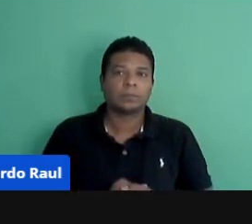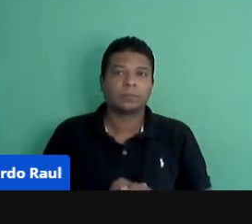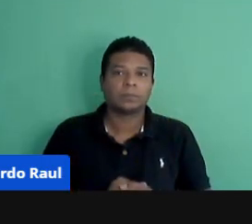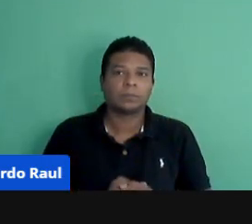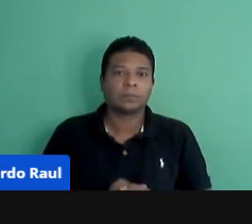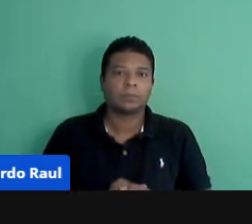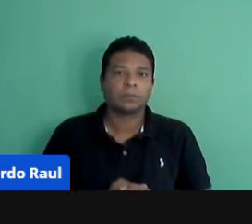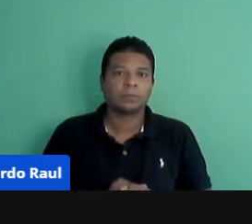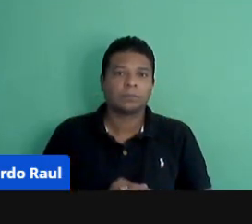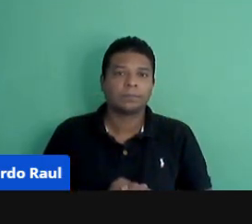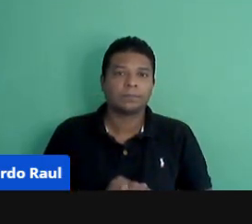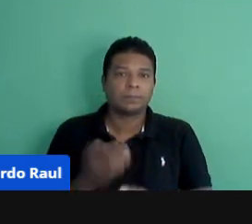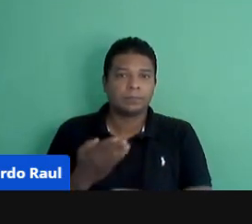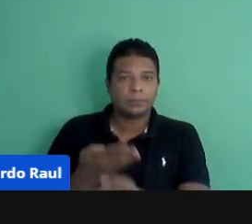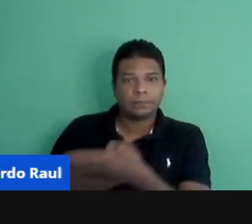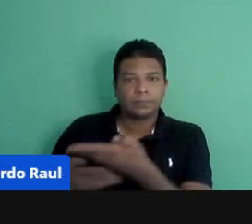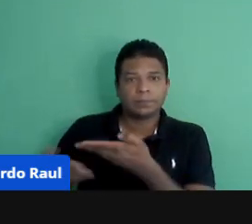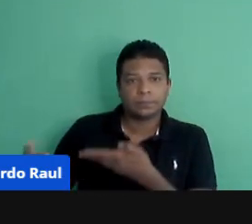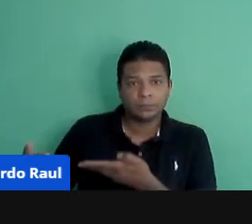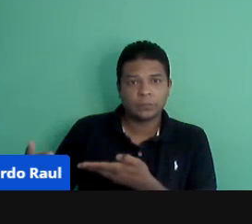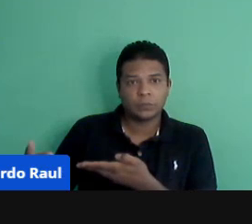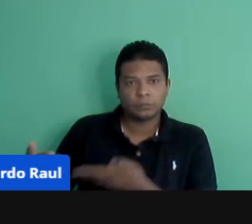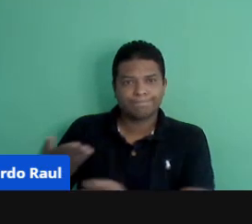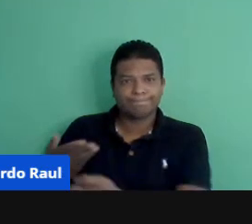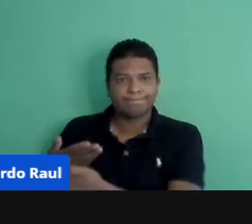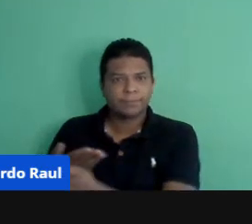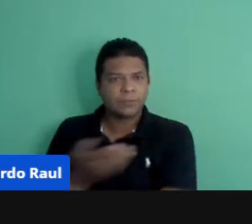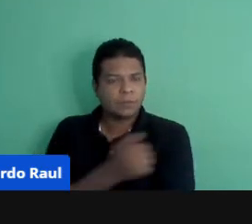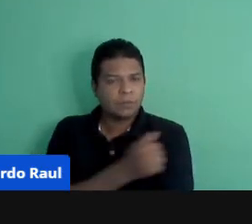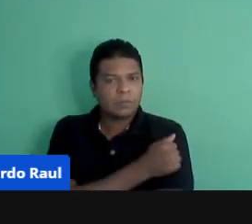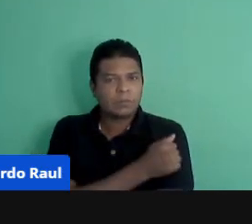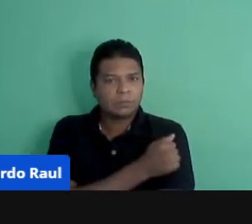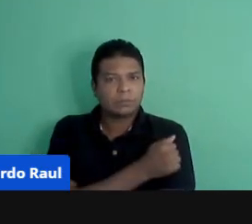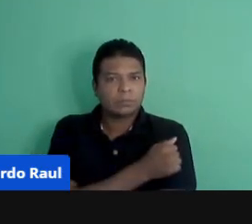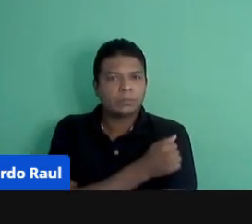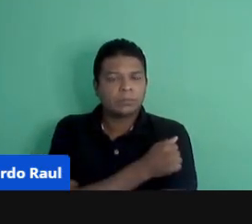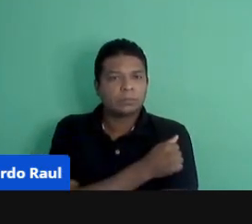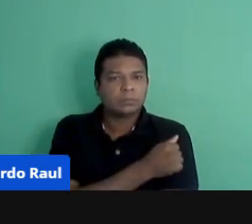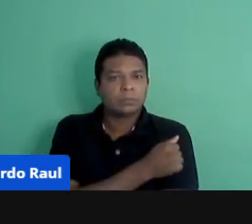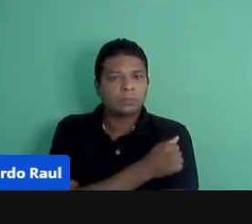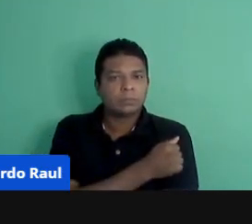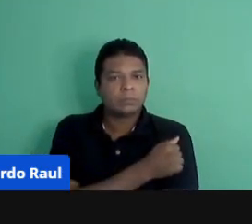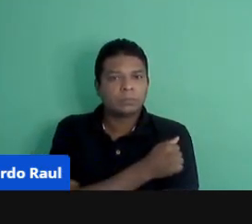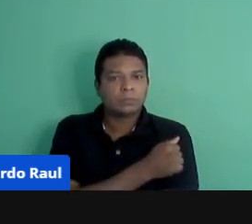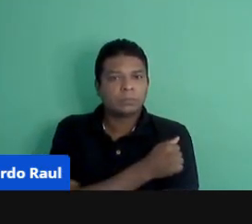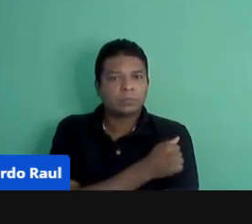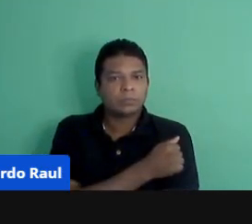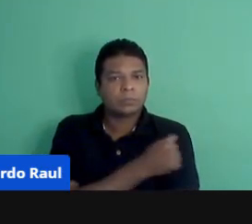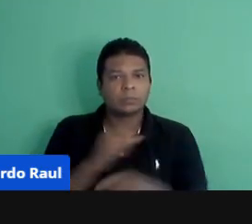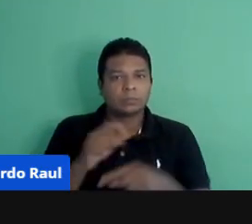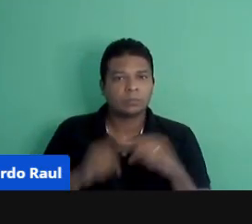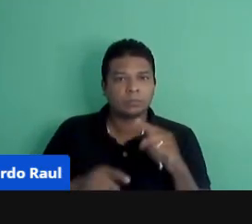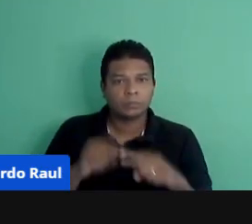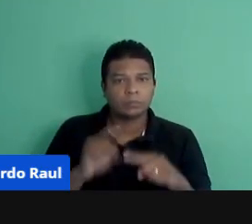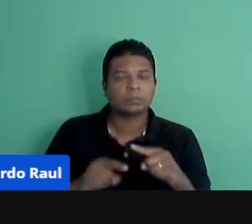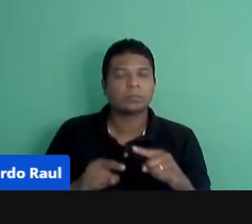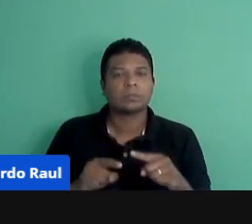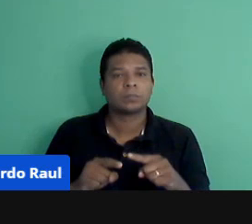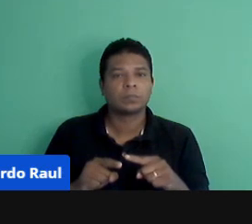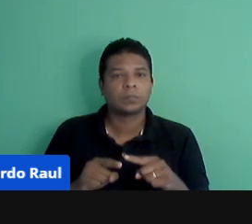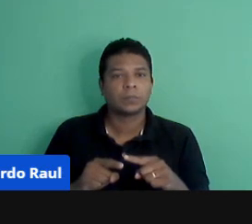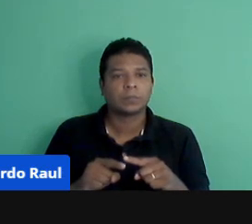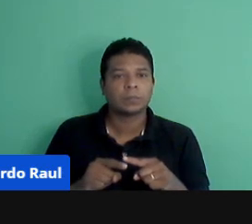Na interação em si com os alunos, realmente, assim, a ferramenta de sucesso que a gente já até